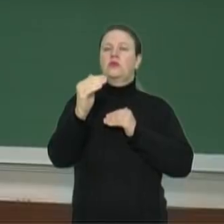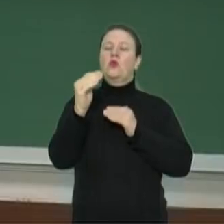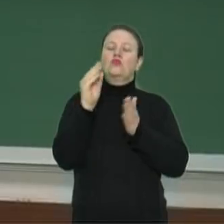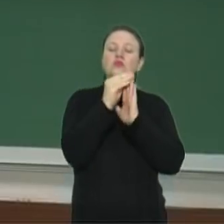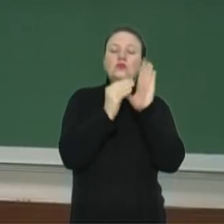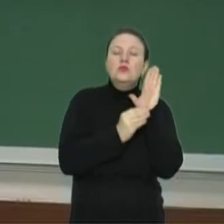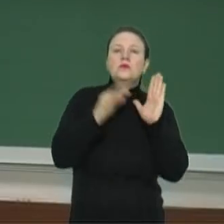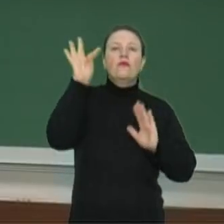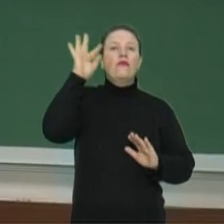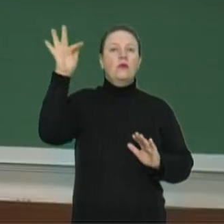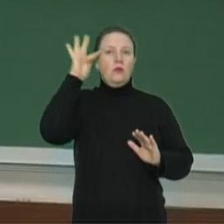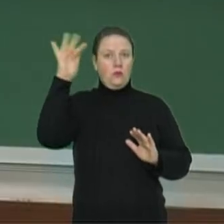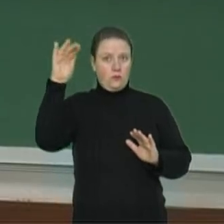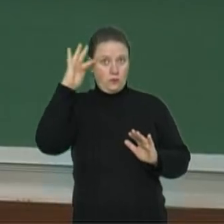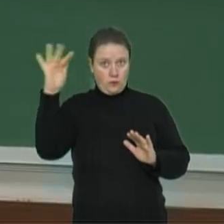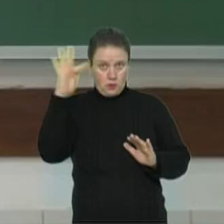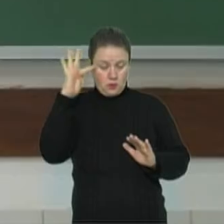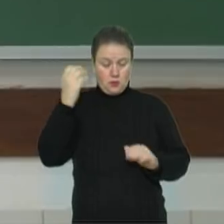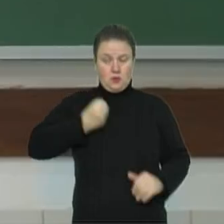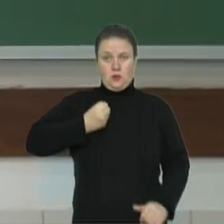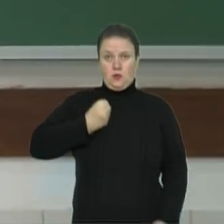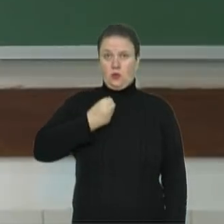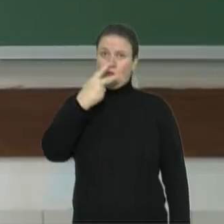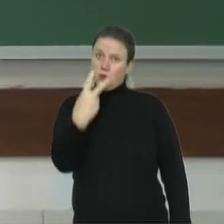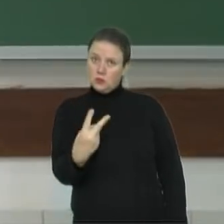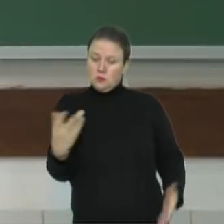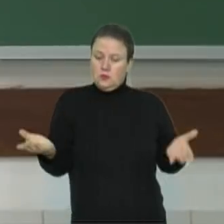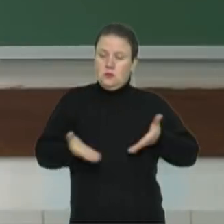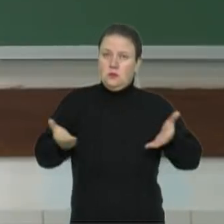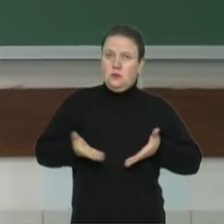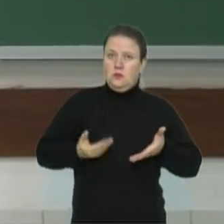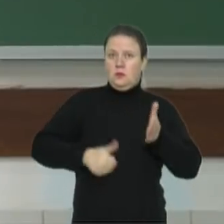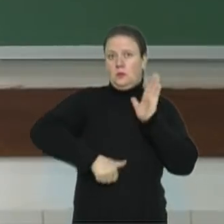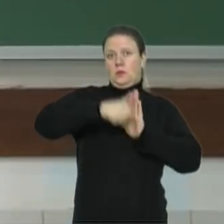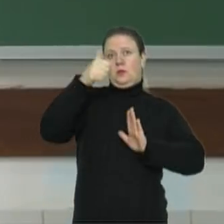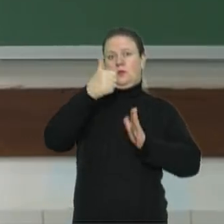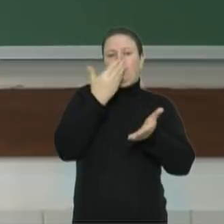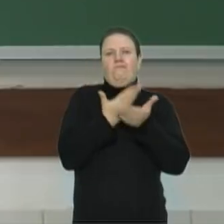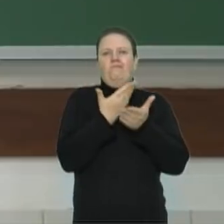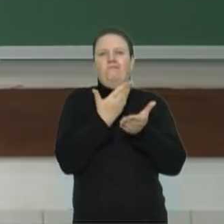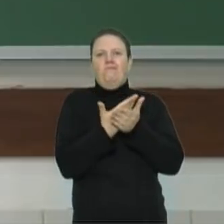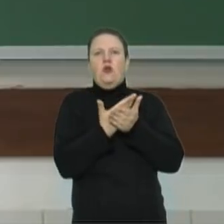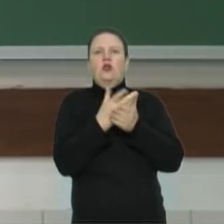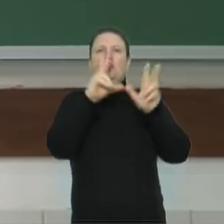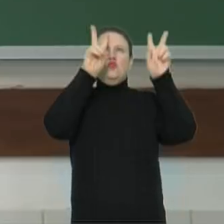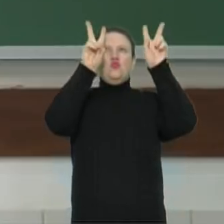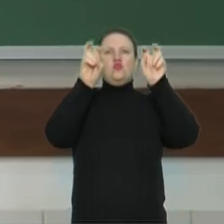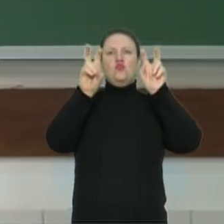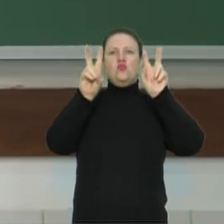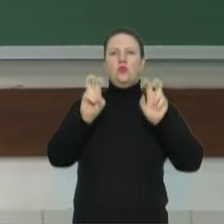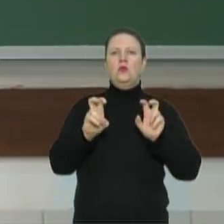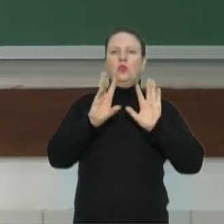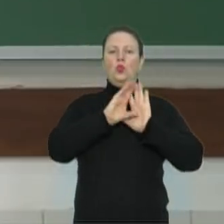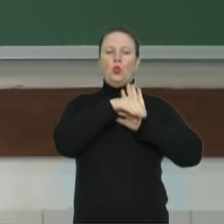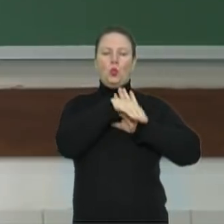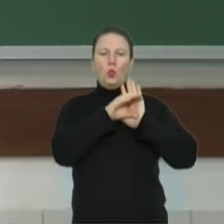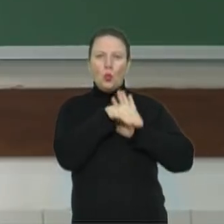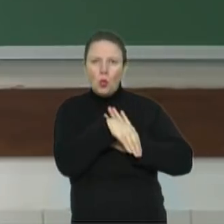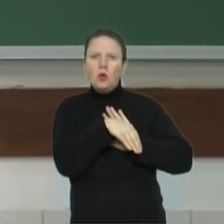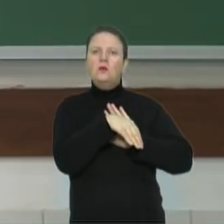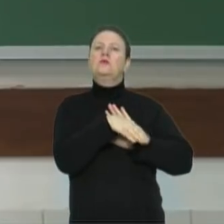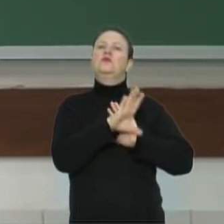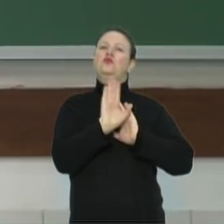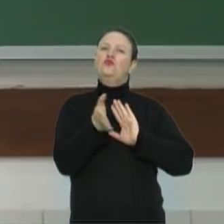essa é a nossa aula número 2. Na primeira aula, a gente introduziu o tema, as principais questões e principais conceitos,